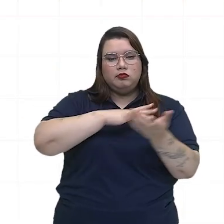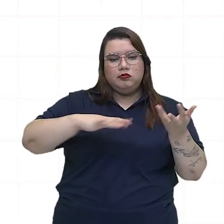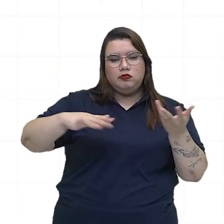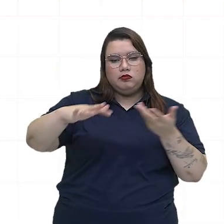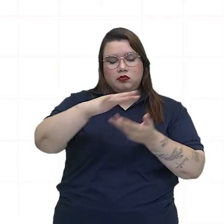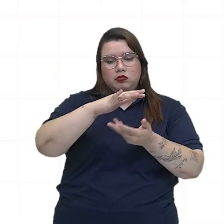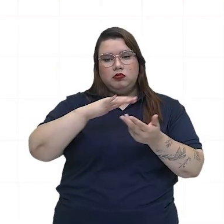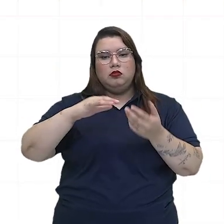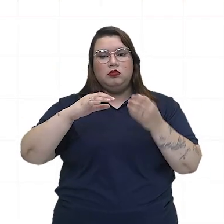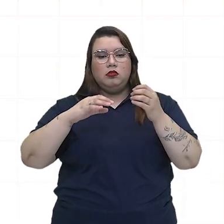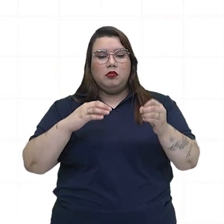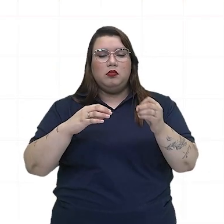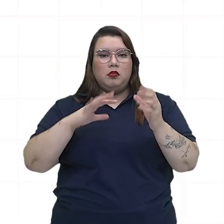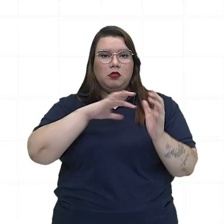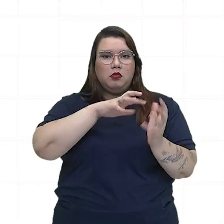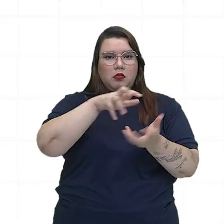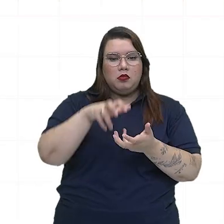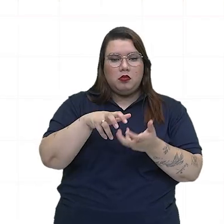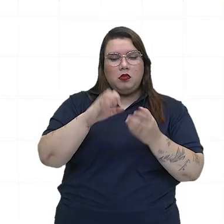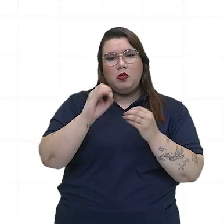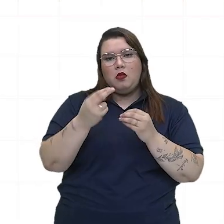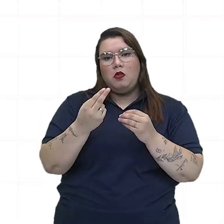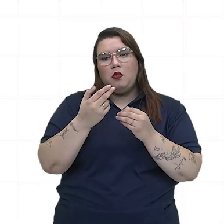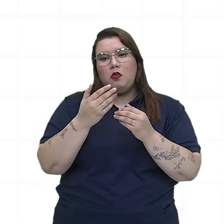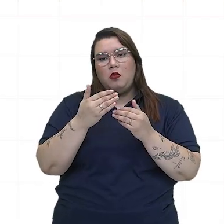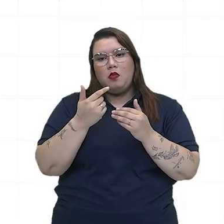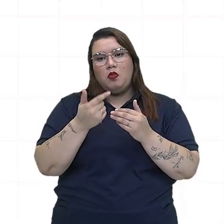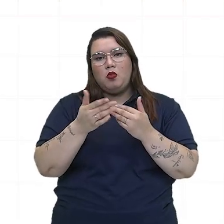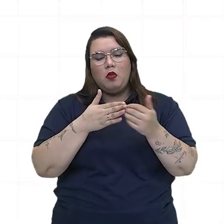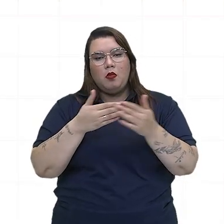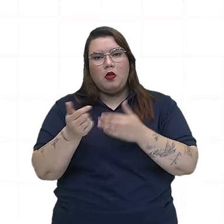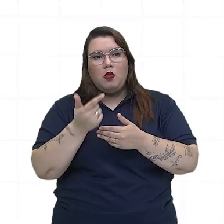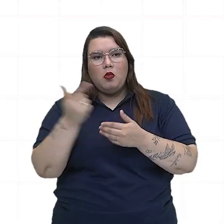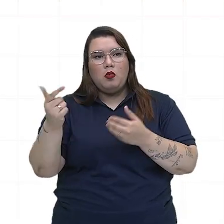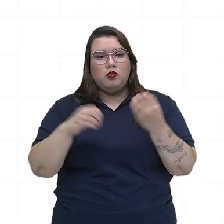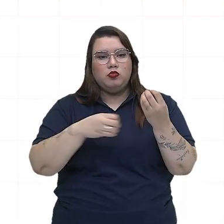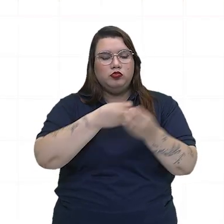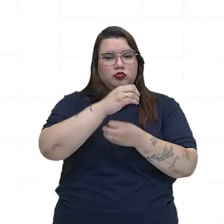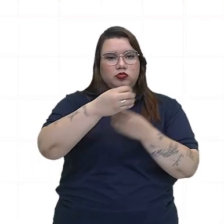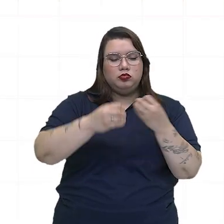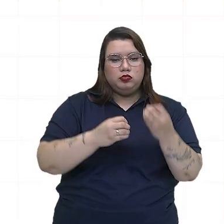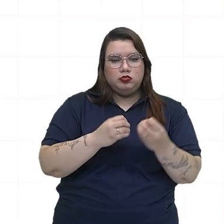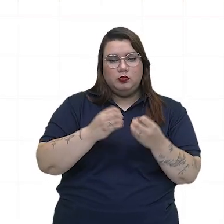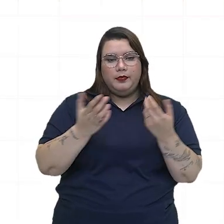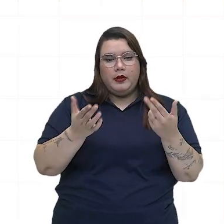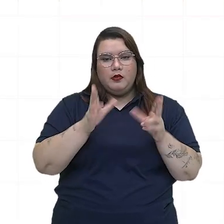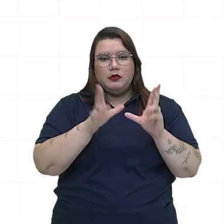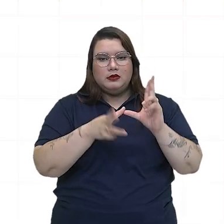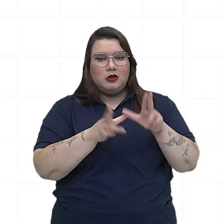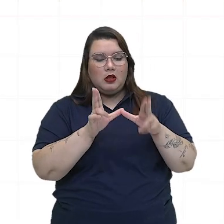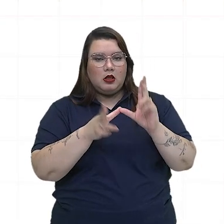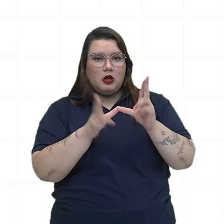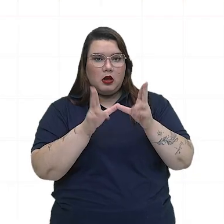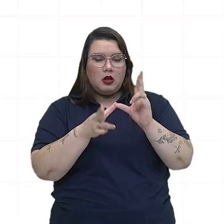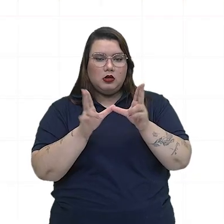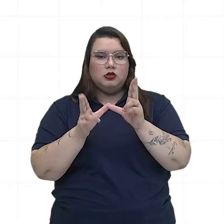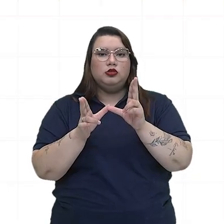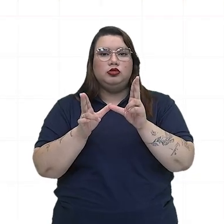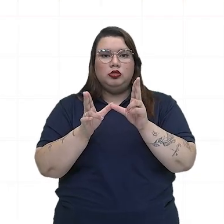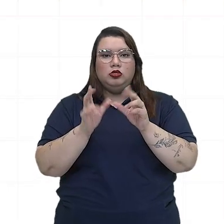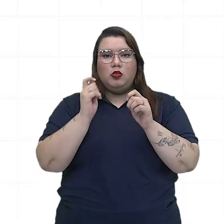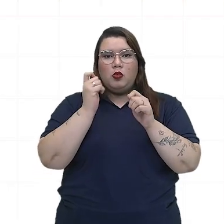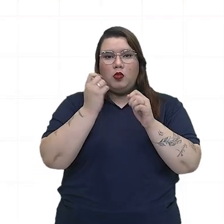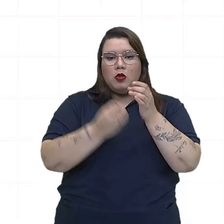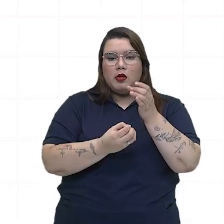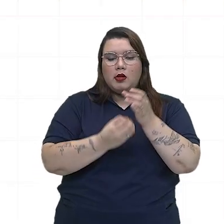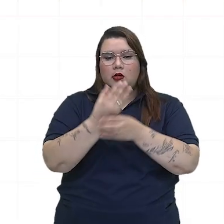ou ao redor de qualquer outro astro. Então, os satélites artificiais, eles podem